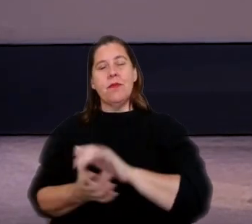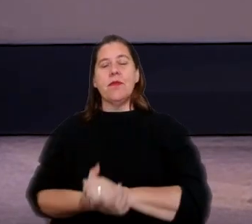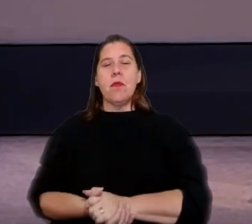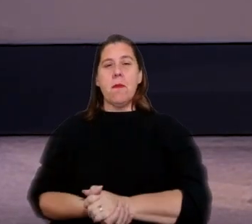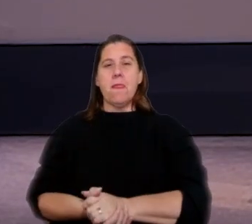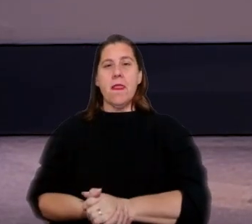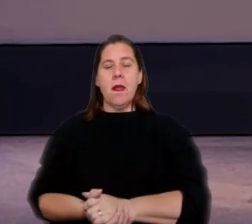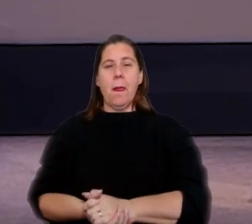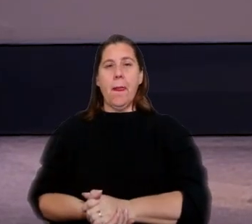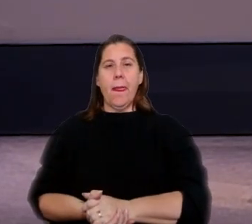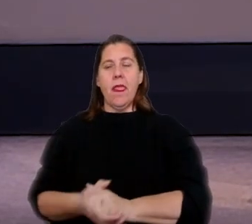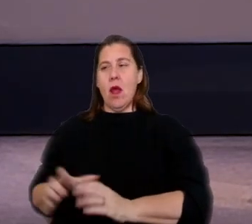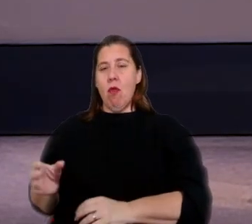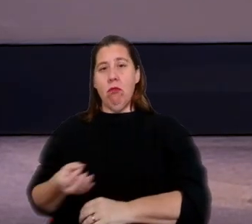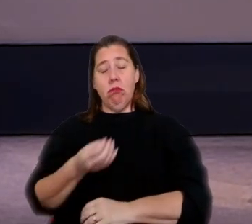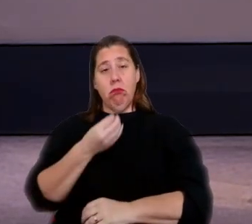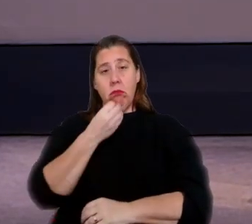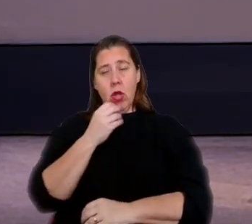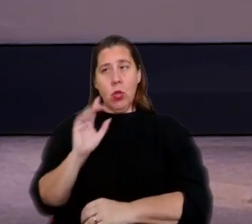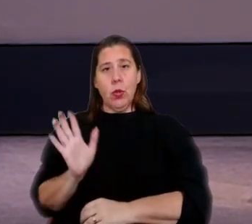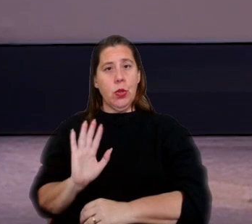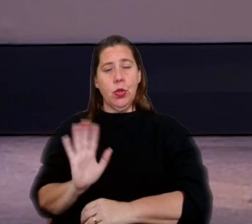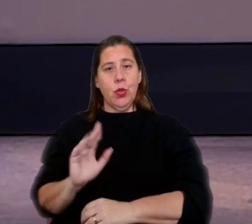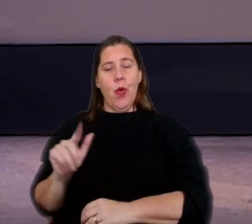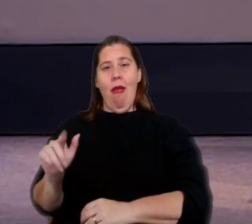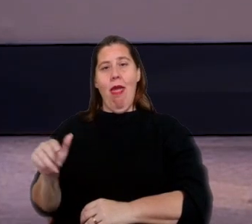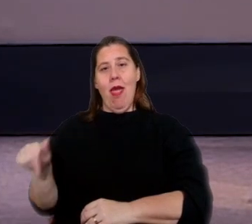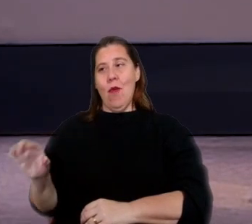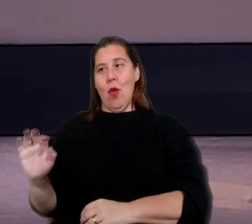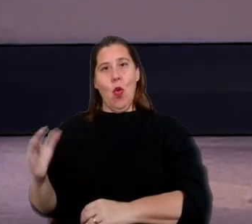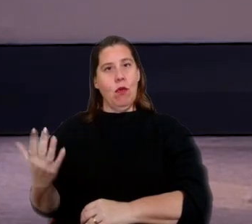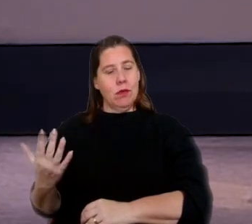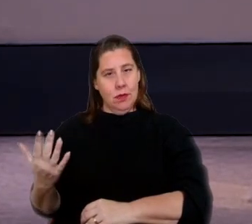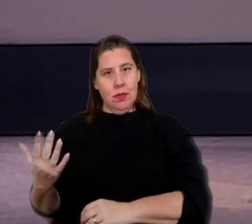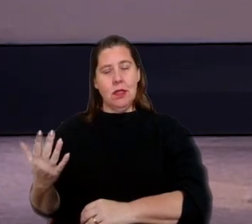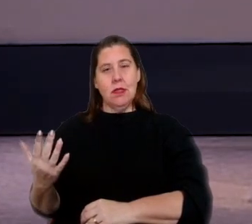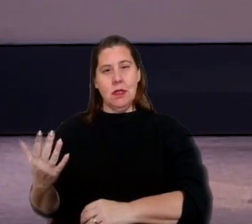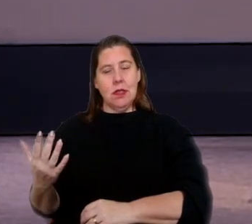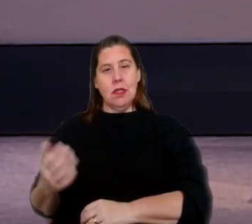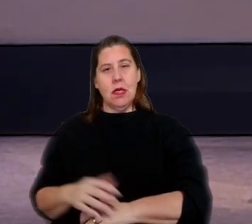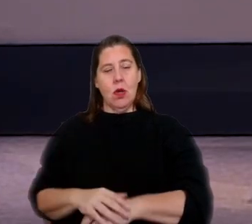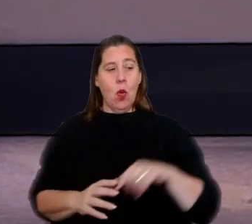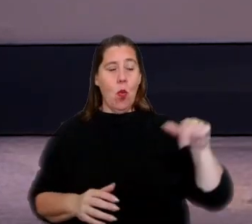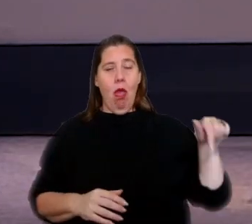apresenta, né? E a oportunidade, e isso não era uma coisa que ocorria com